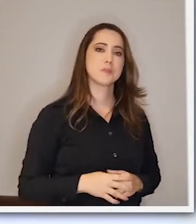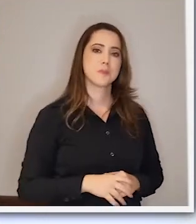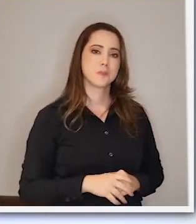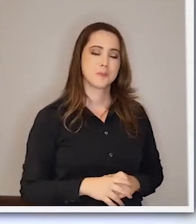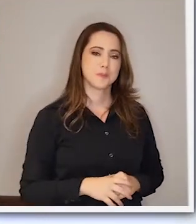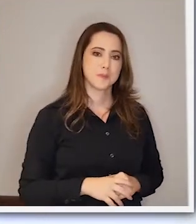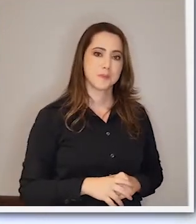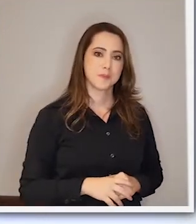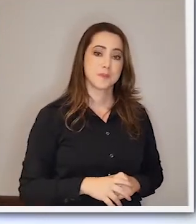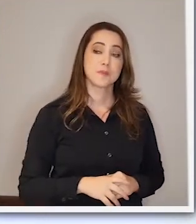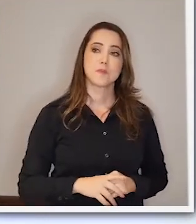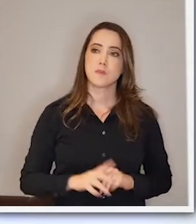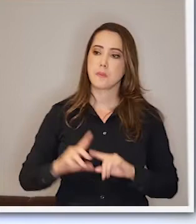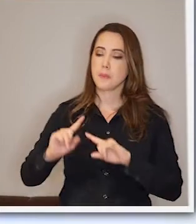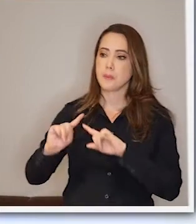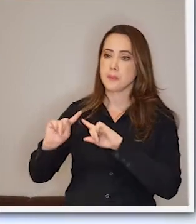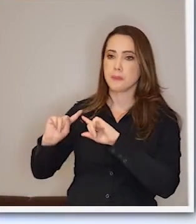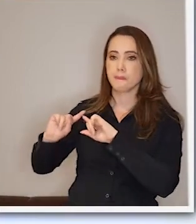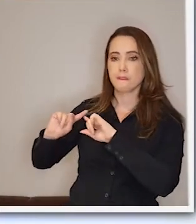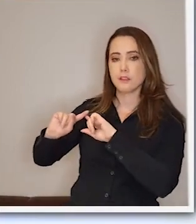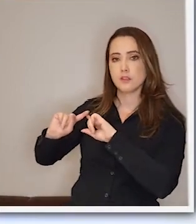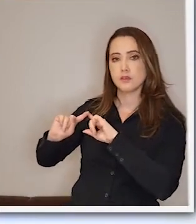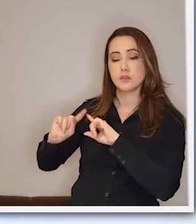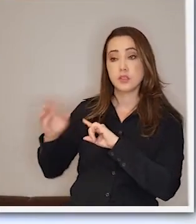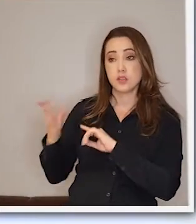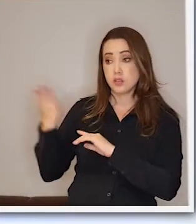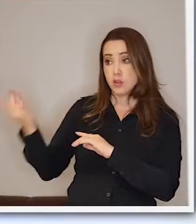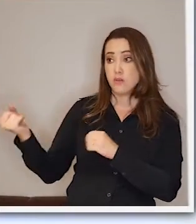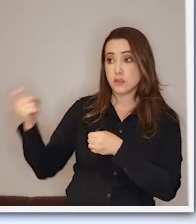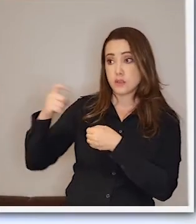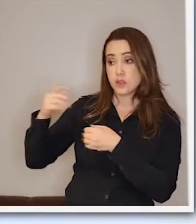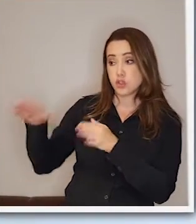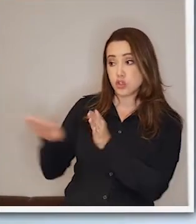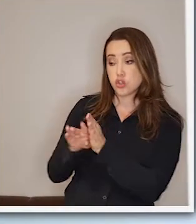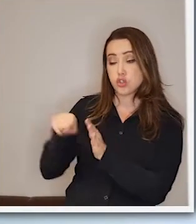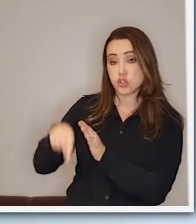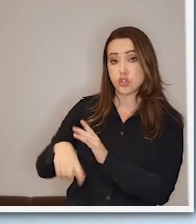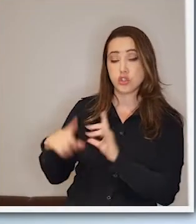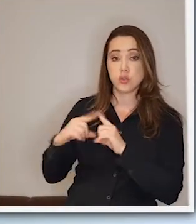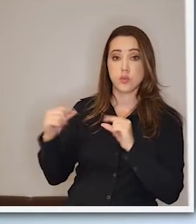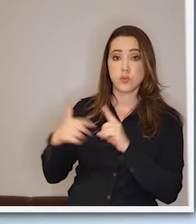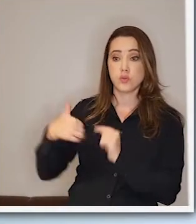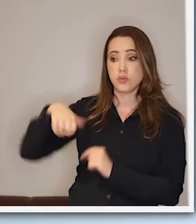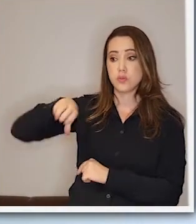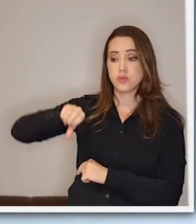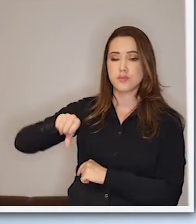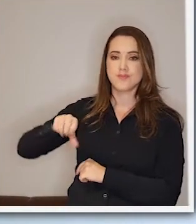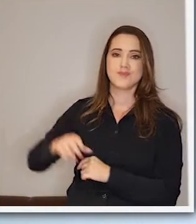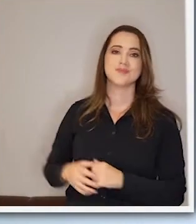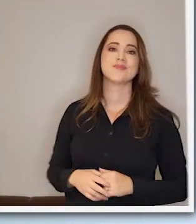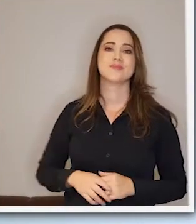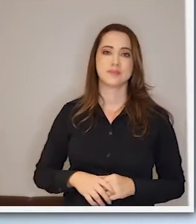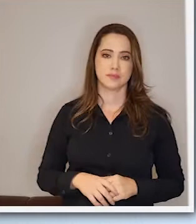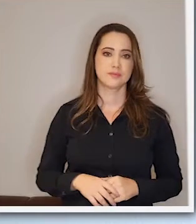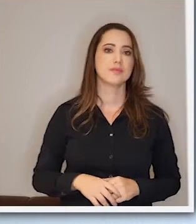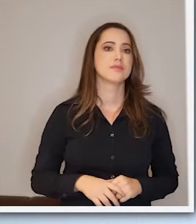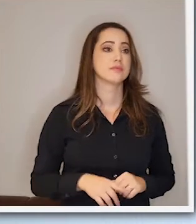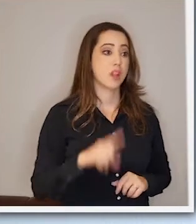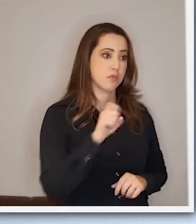interpretar o presidente da República, Bolsonaro. Depois Então você veio para Brasília em